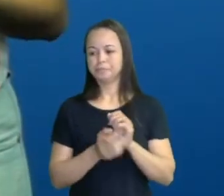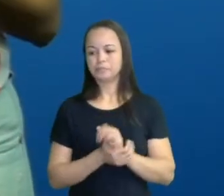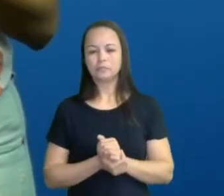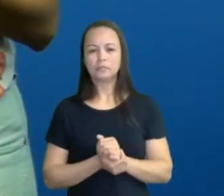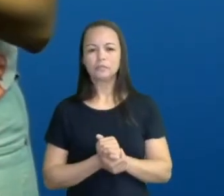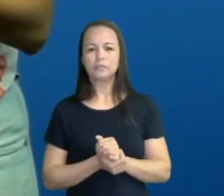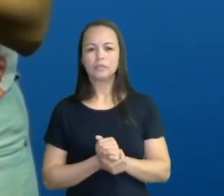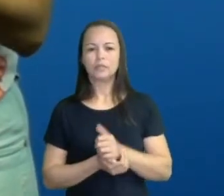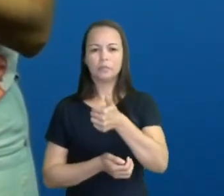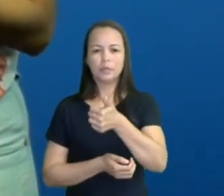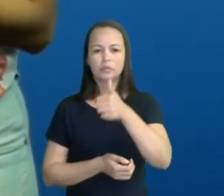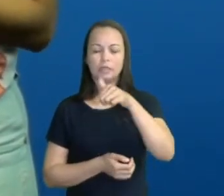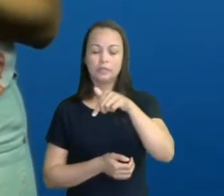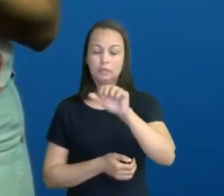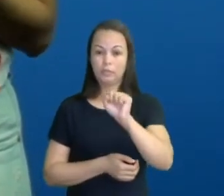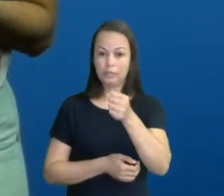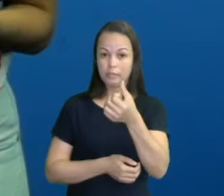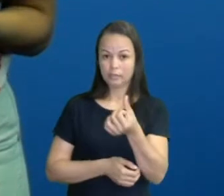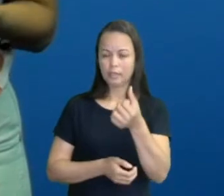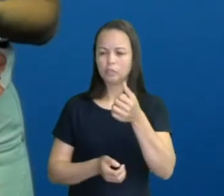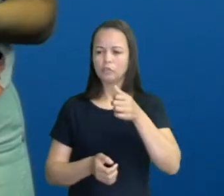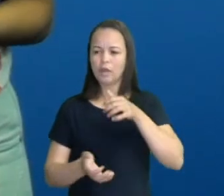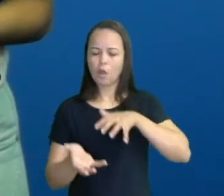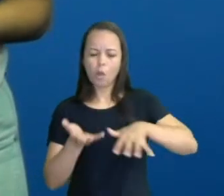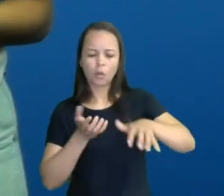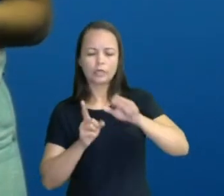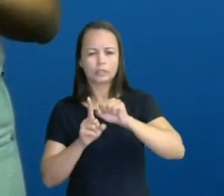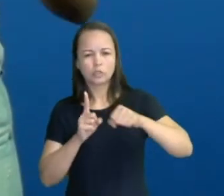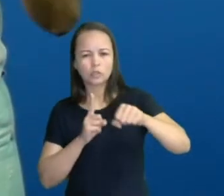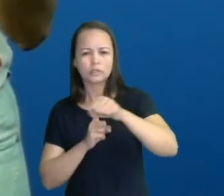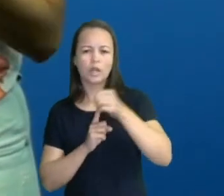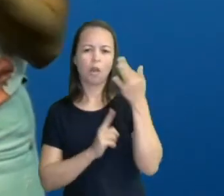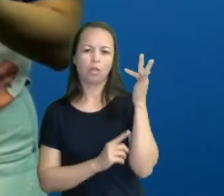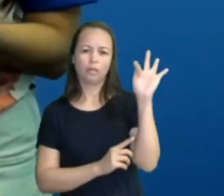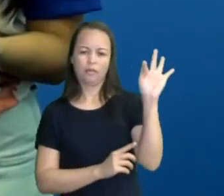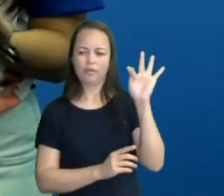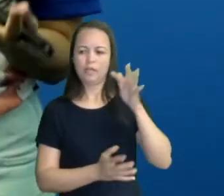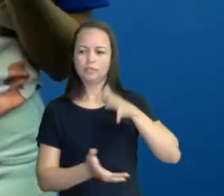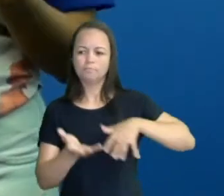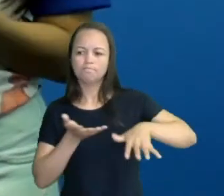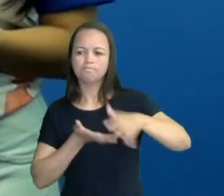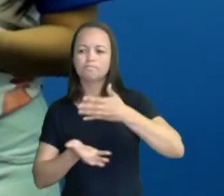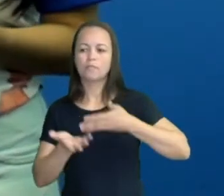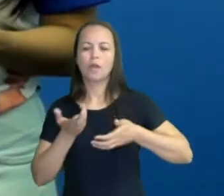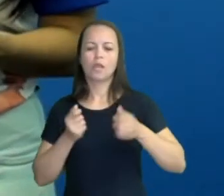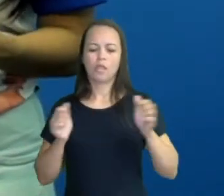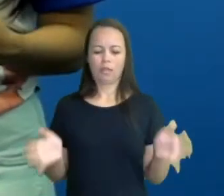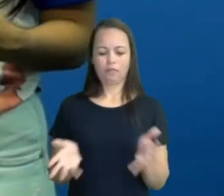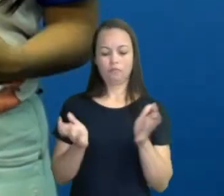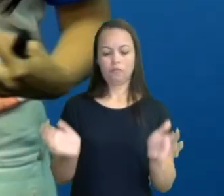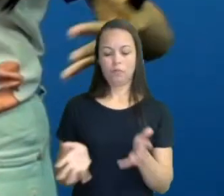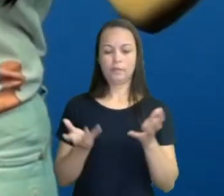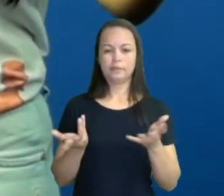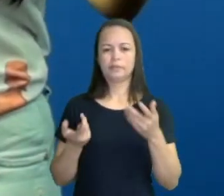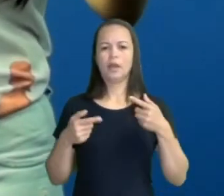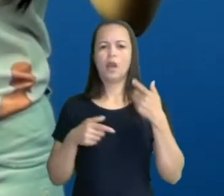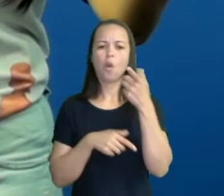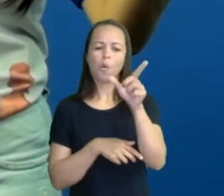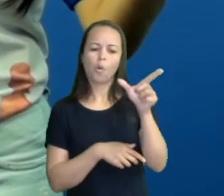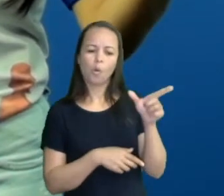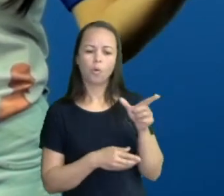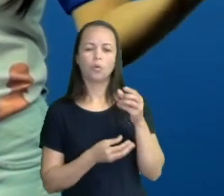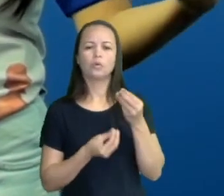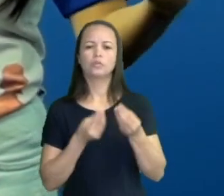estrutura organizacional, social da França e, consequentemente, irá influenciar